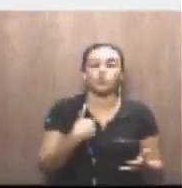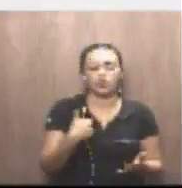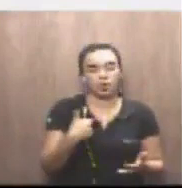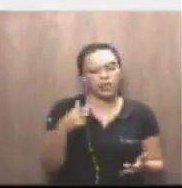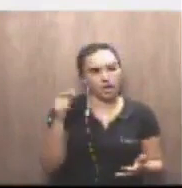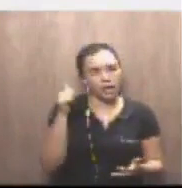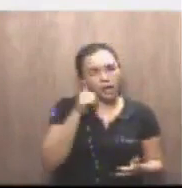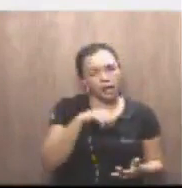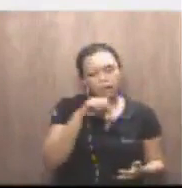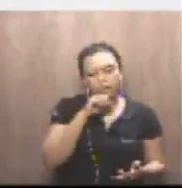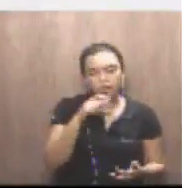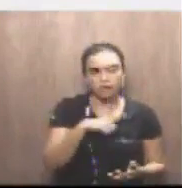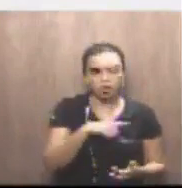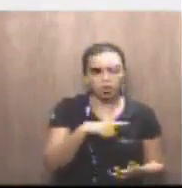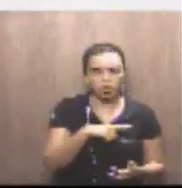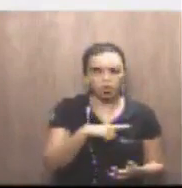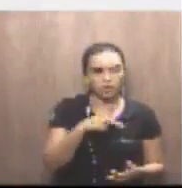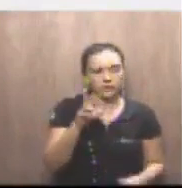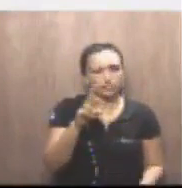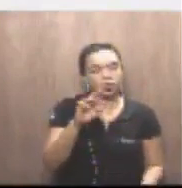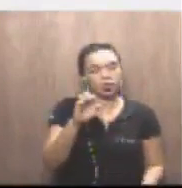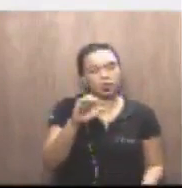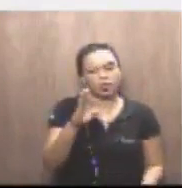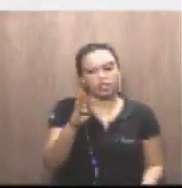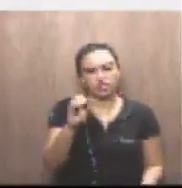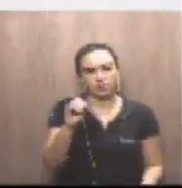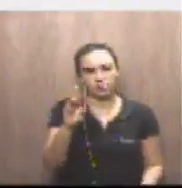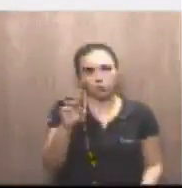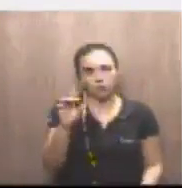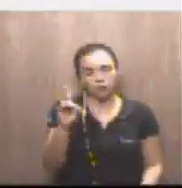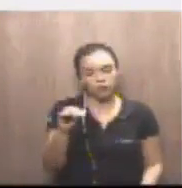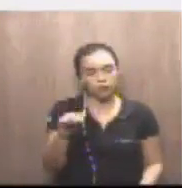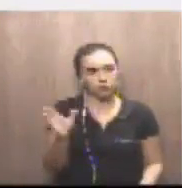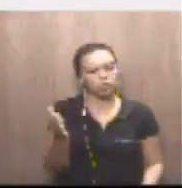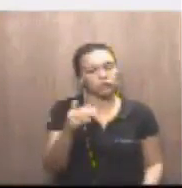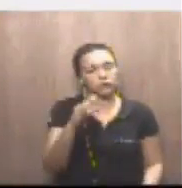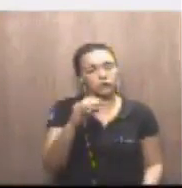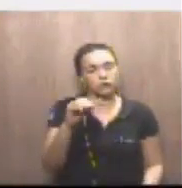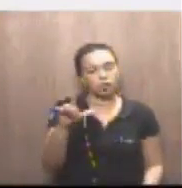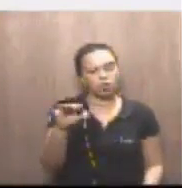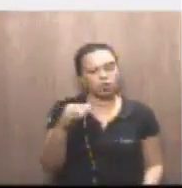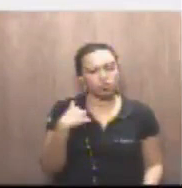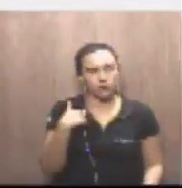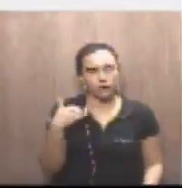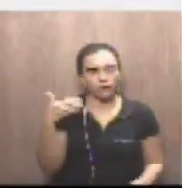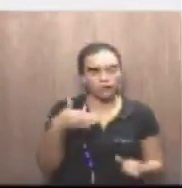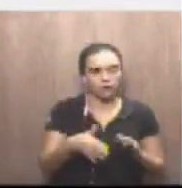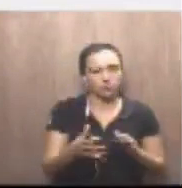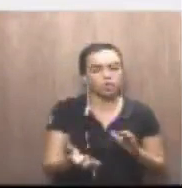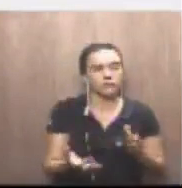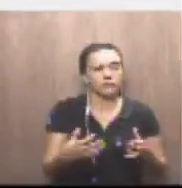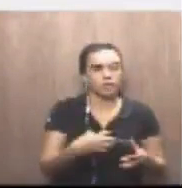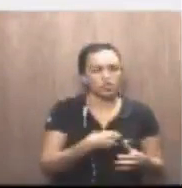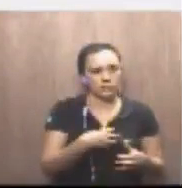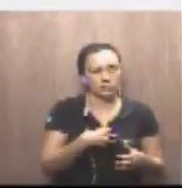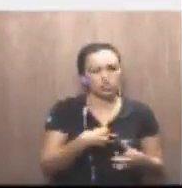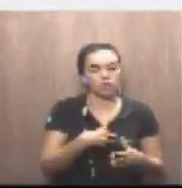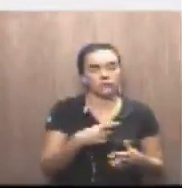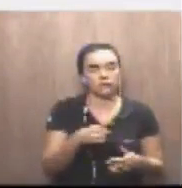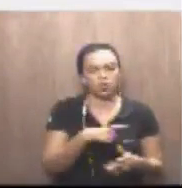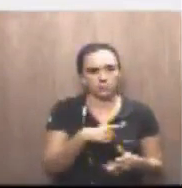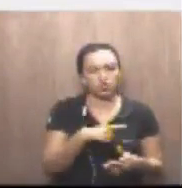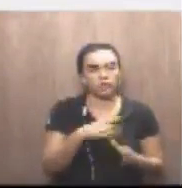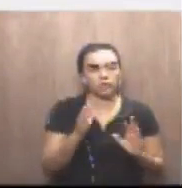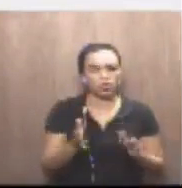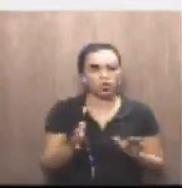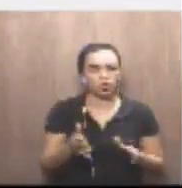ela tinha ainda um rebordo de colo, eu fui com muita suavidade para sentir se estava presente aquele